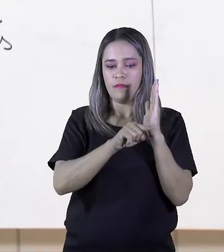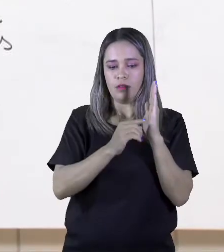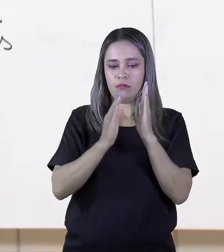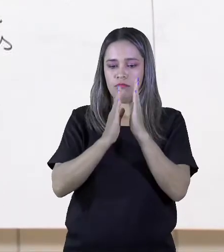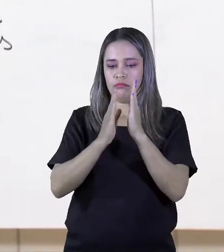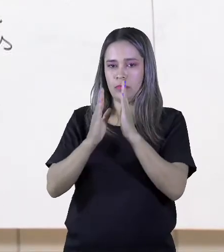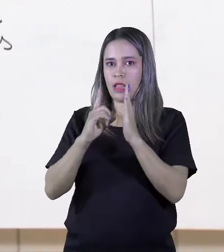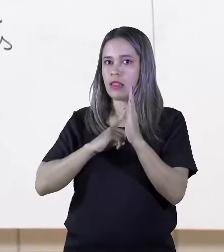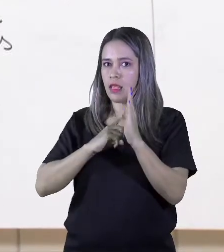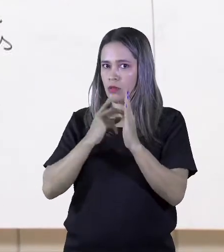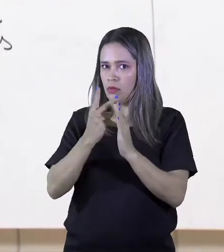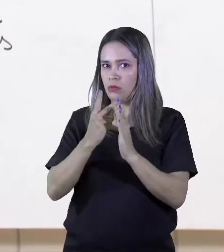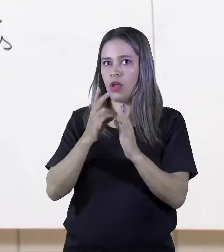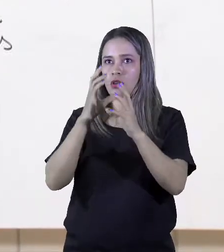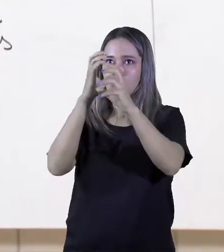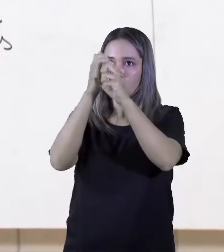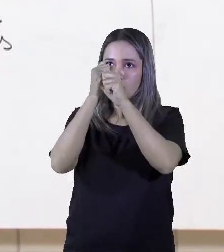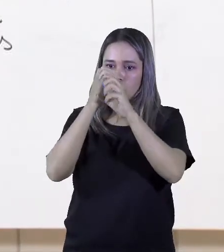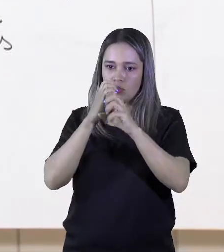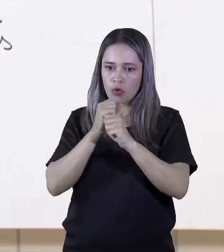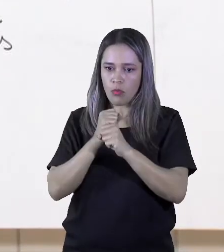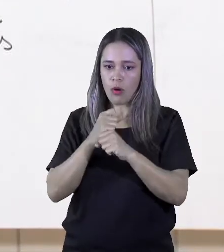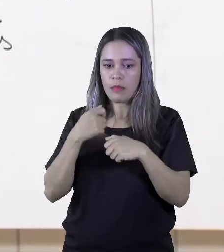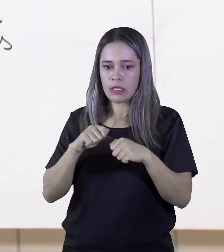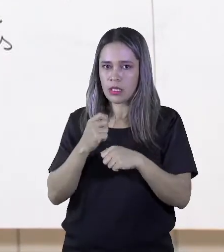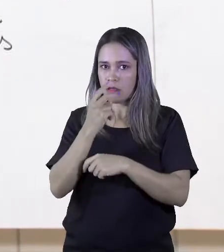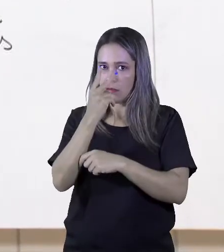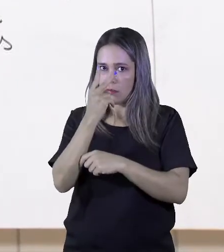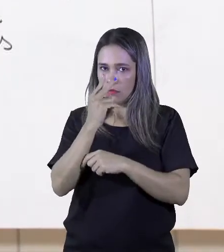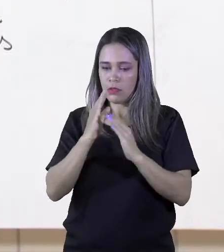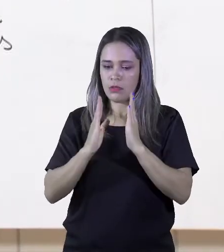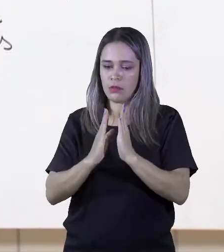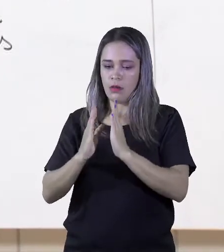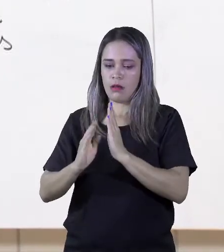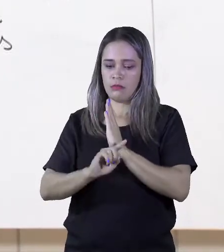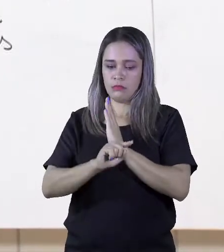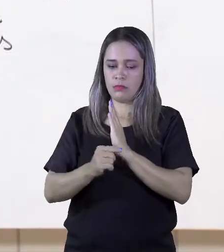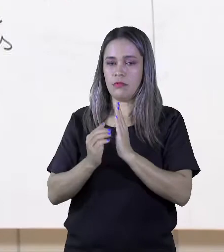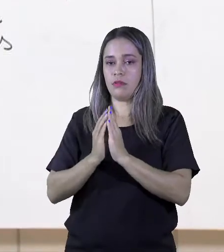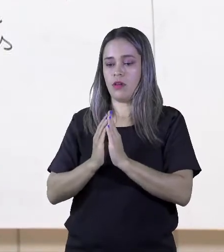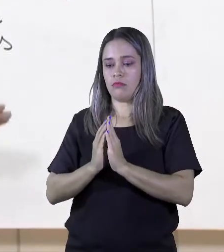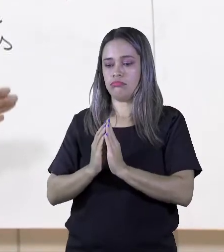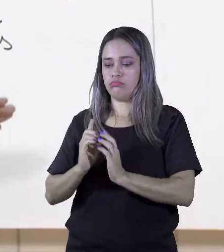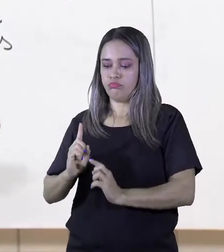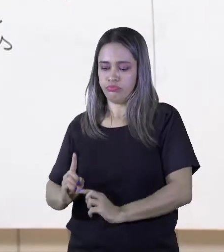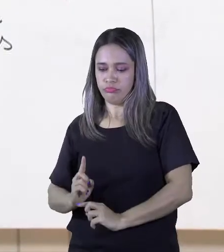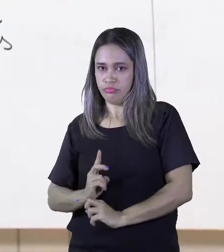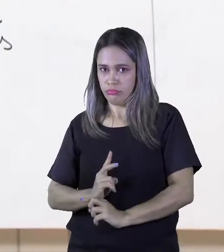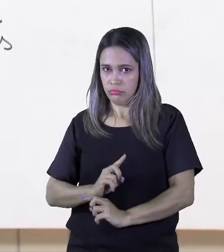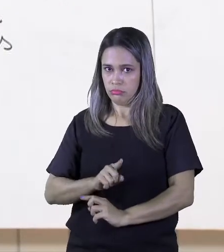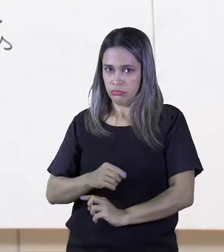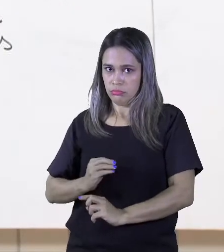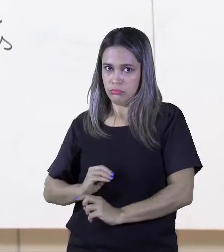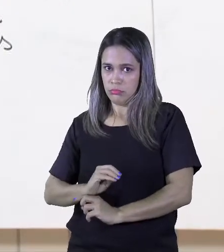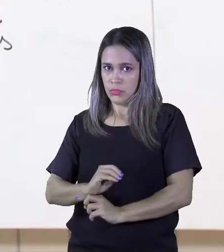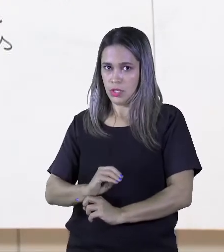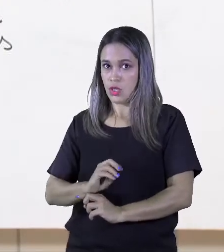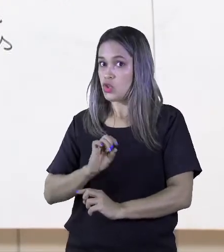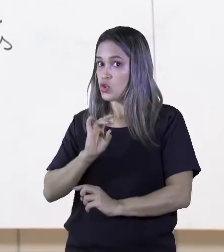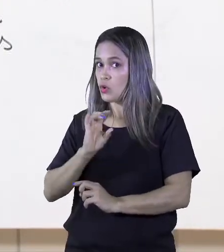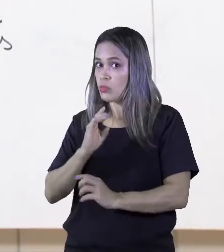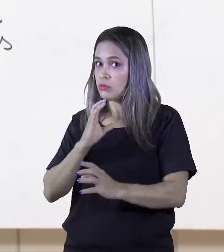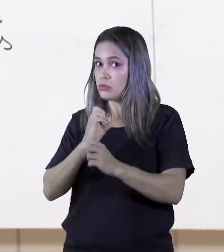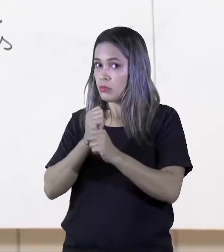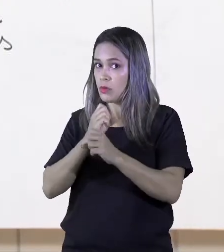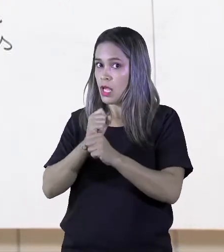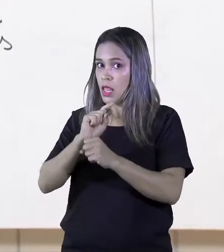viu que o nosso número precisava ter 2 casas após a vírgula. Eu só posso cortar os zeros finais do meu número após a vírgula